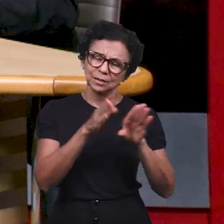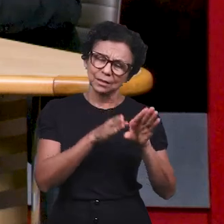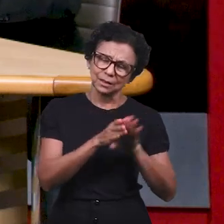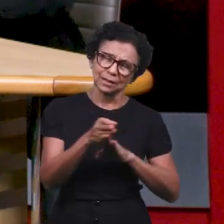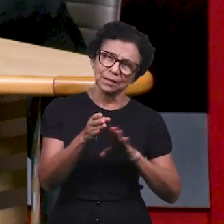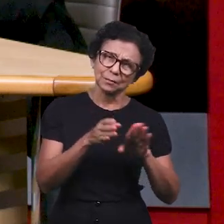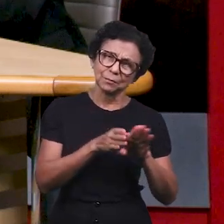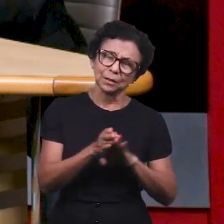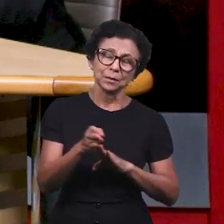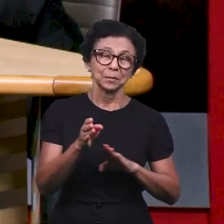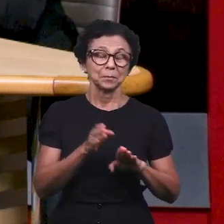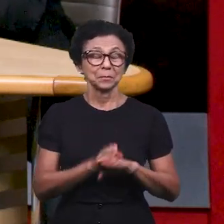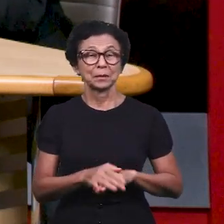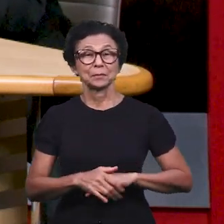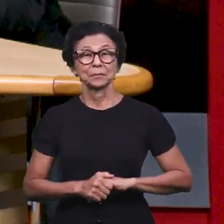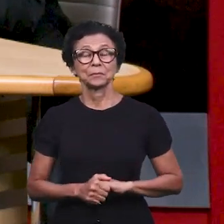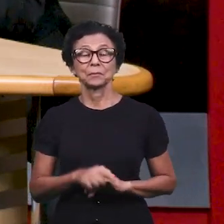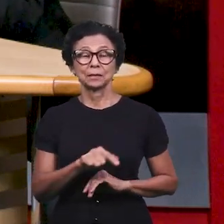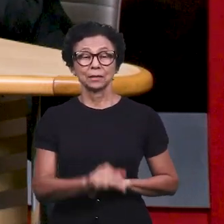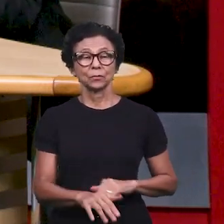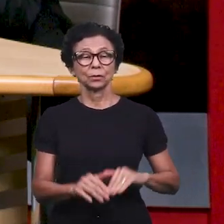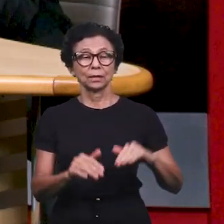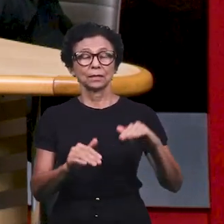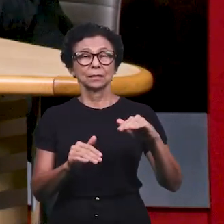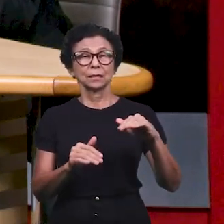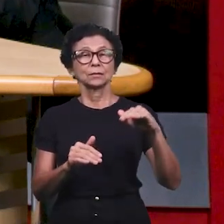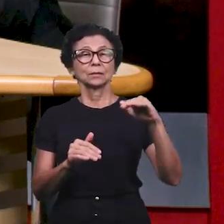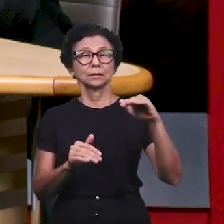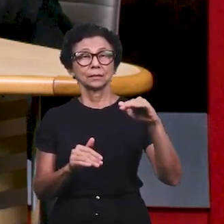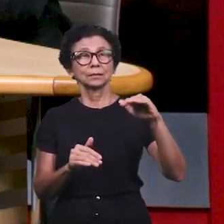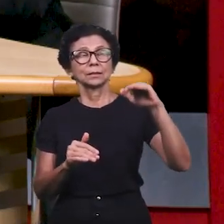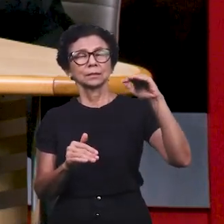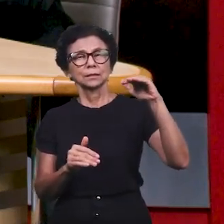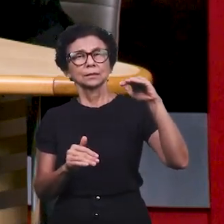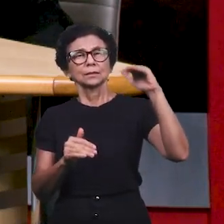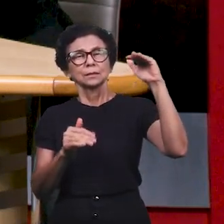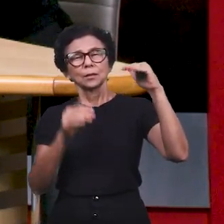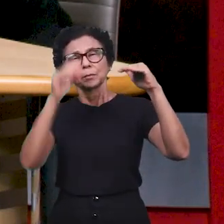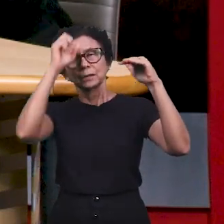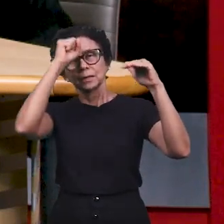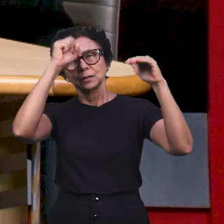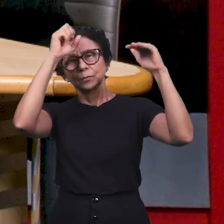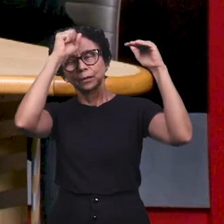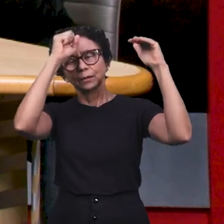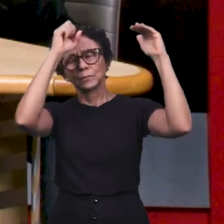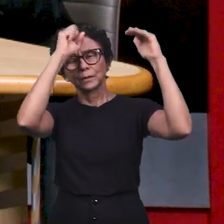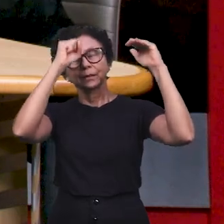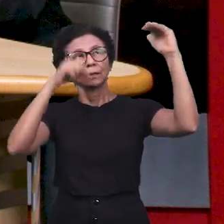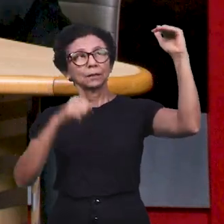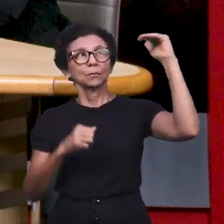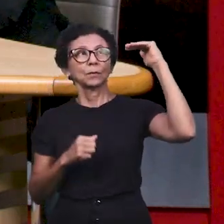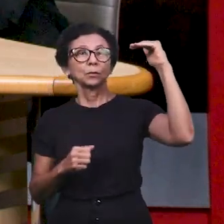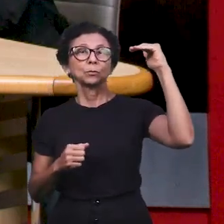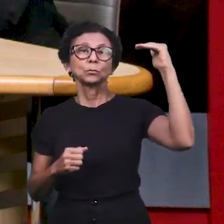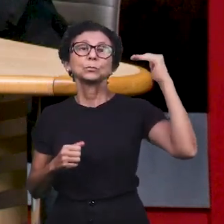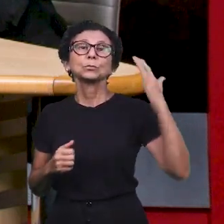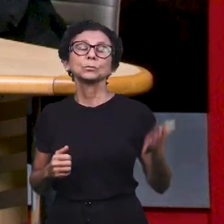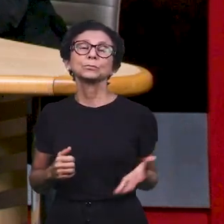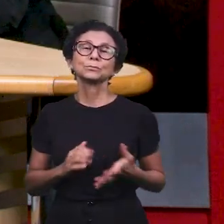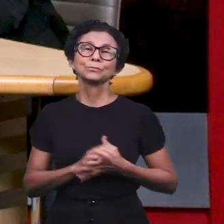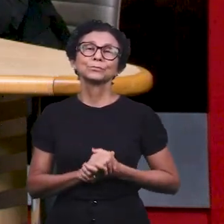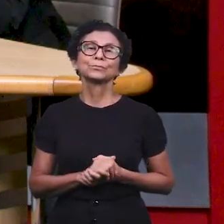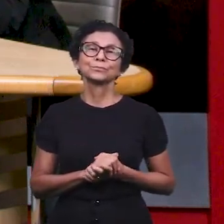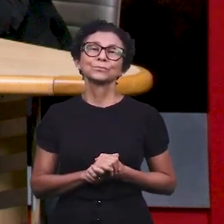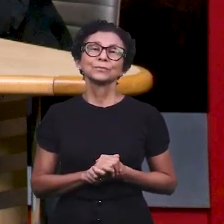intempéries. Né? Aquela sementezinha, aquele bebê, amanhã vira um broto, vira uma criancinha, daqui a pouco vira uma árvore, vira um adulto. E um dia